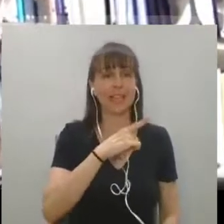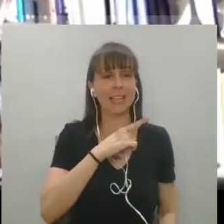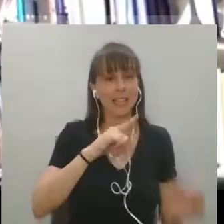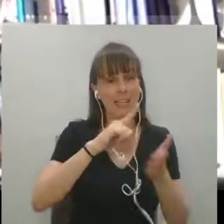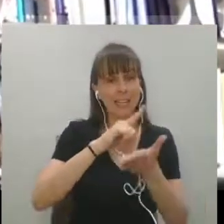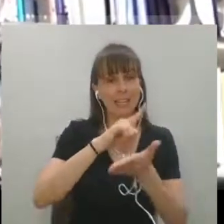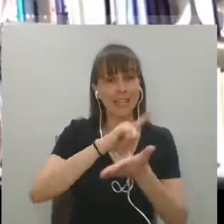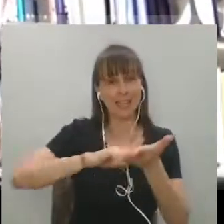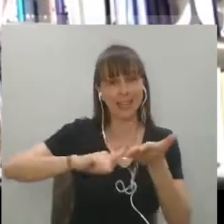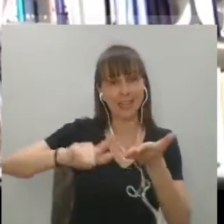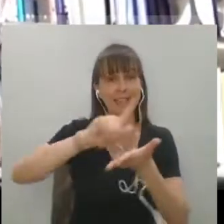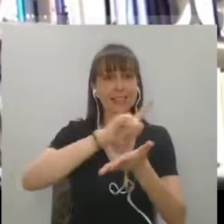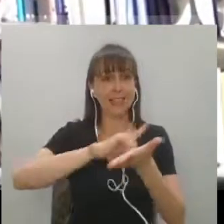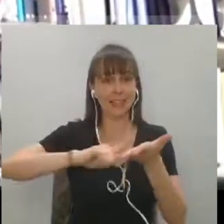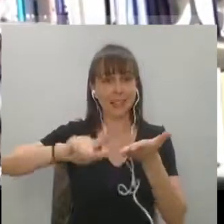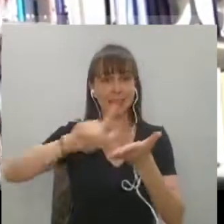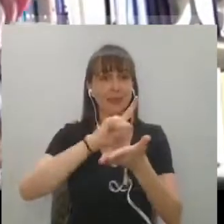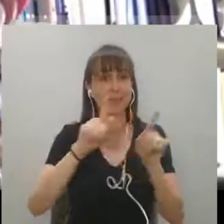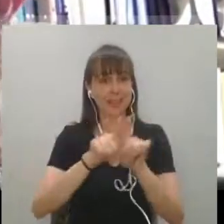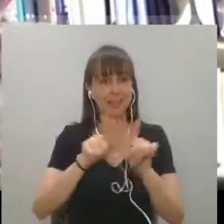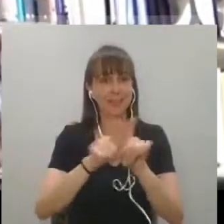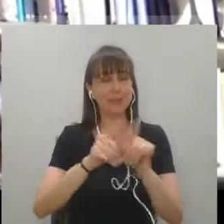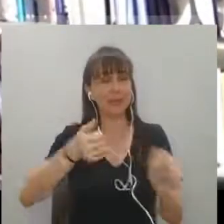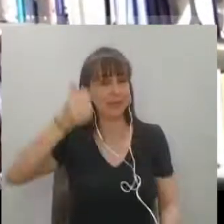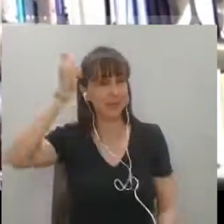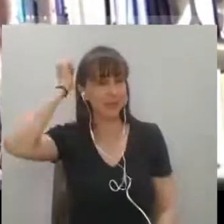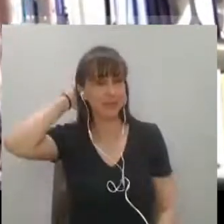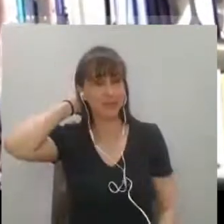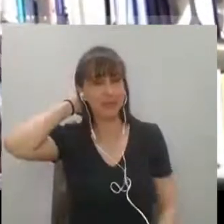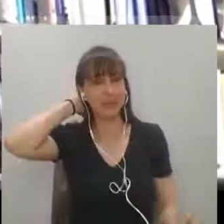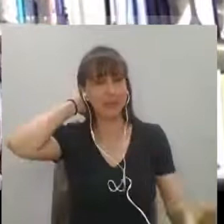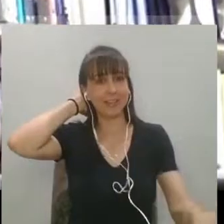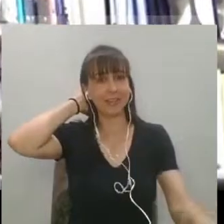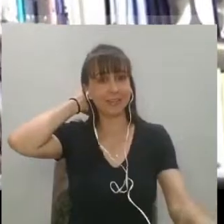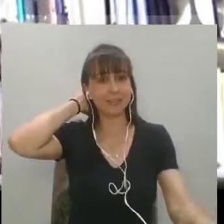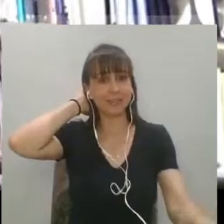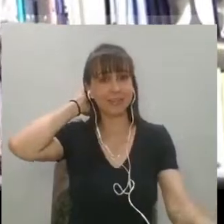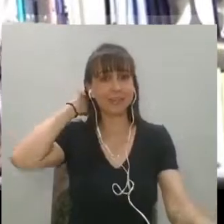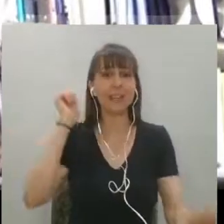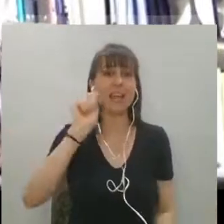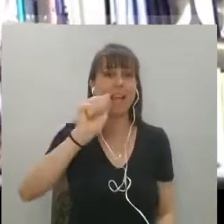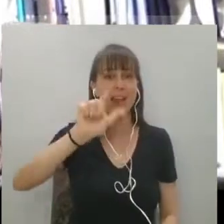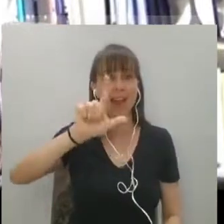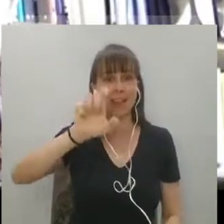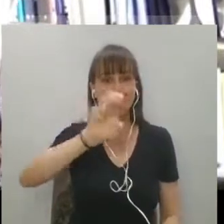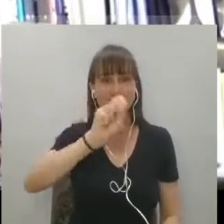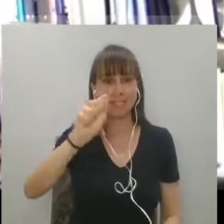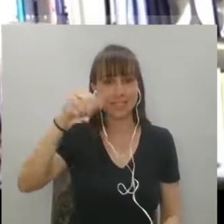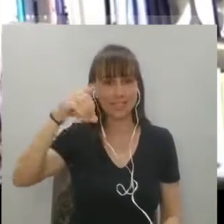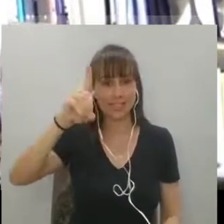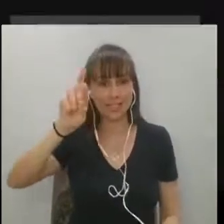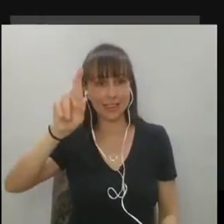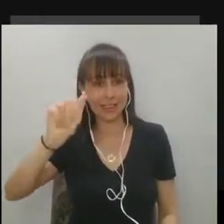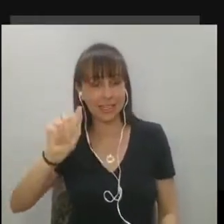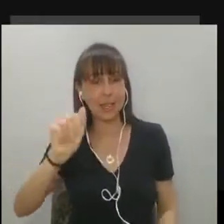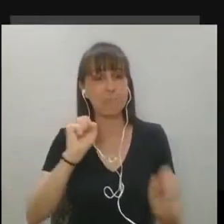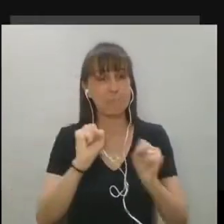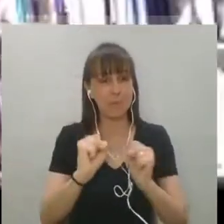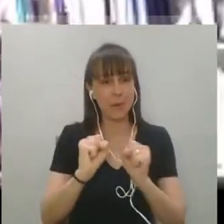para Vestibulares com Alessandra Finkler. A Alessandra também pode puxar a minha orelha se eu falei errado o sobrenome. No